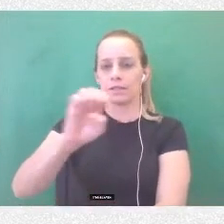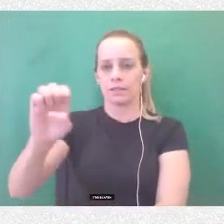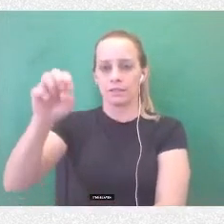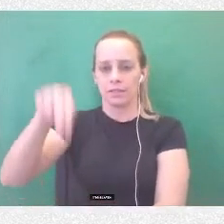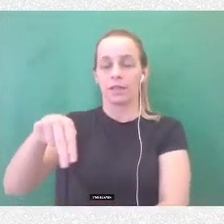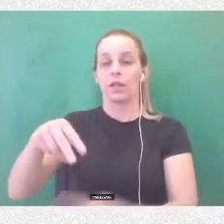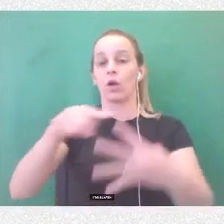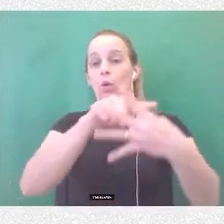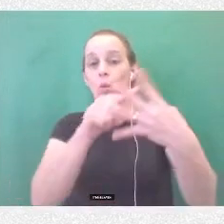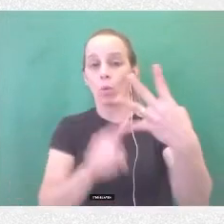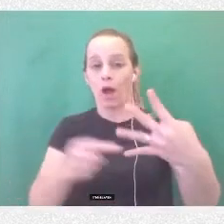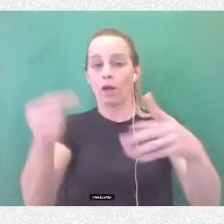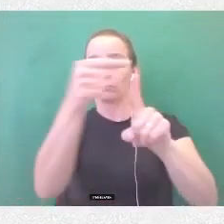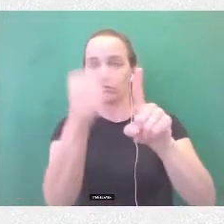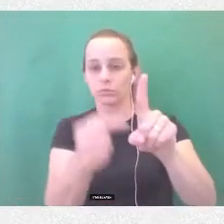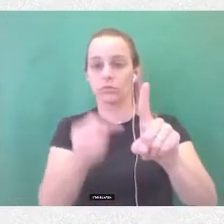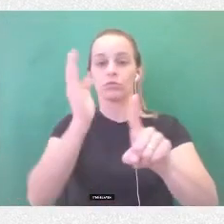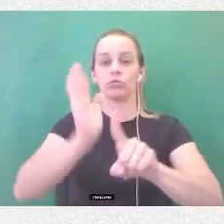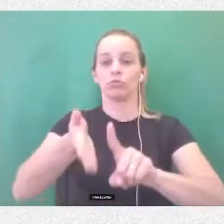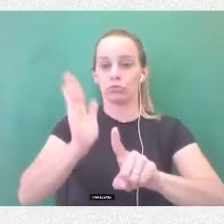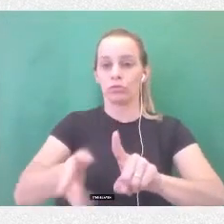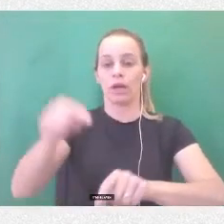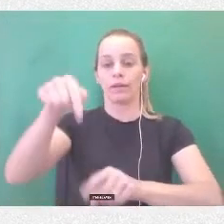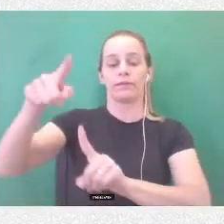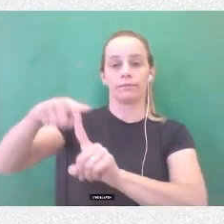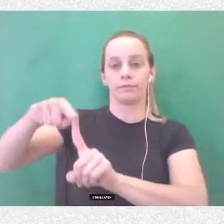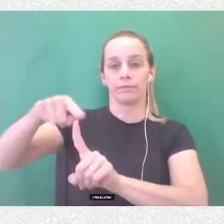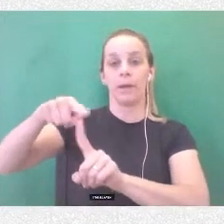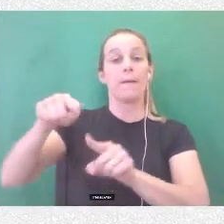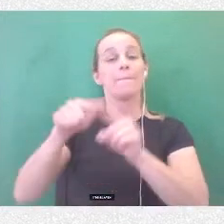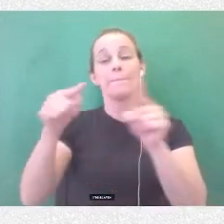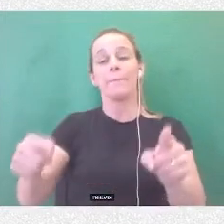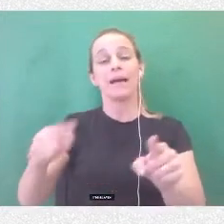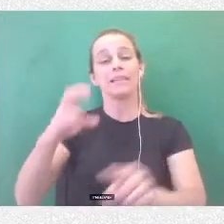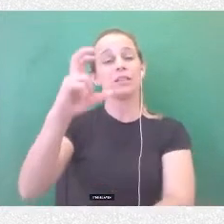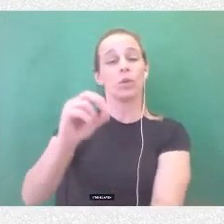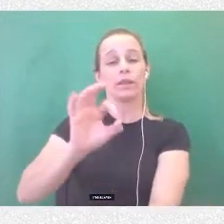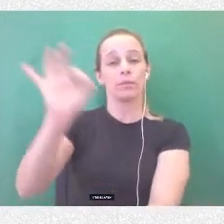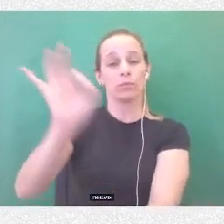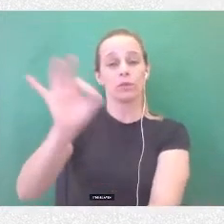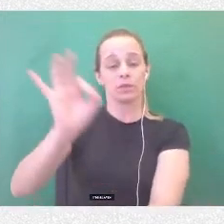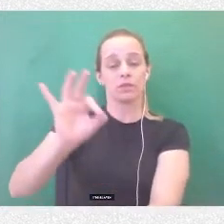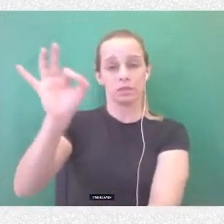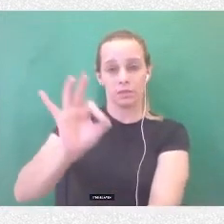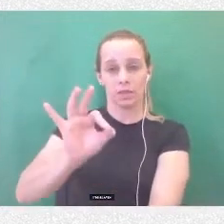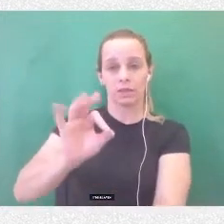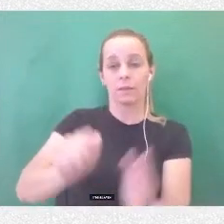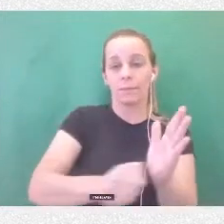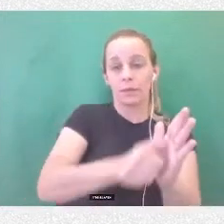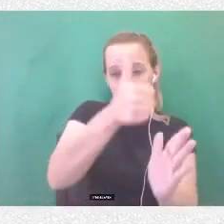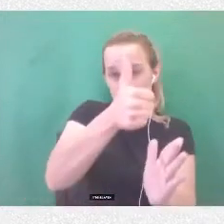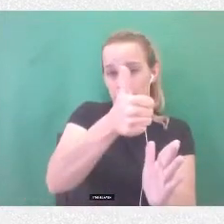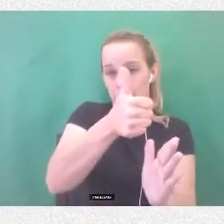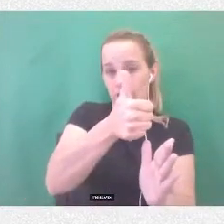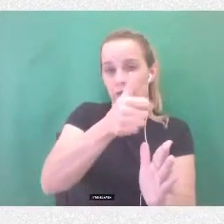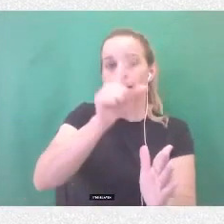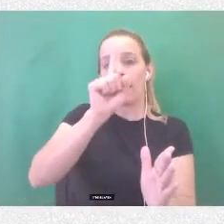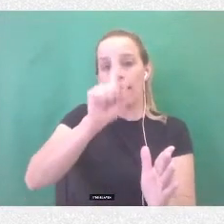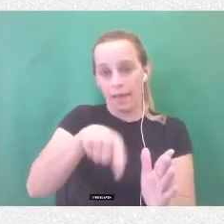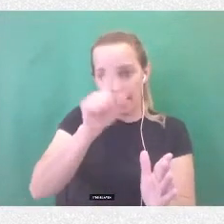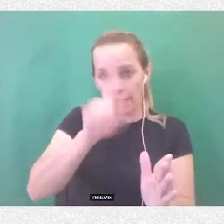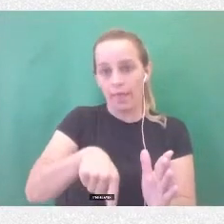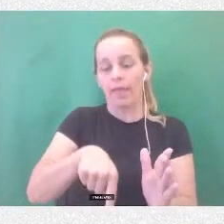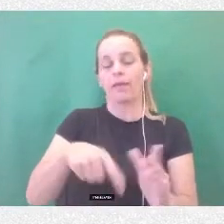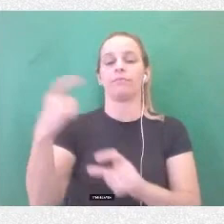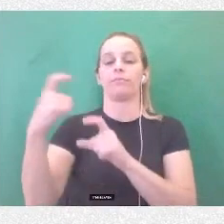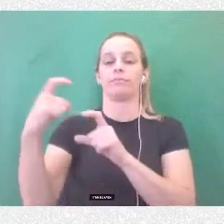vacina diferentes sendo aplicados aqui no município de Toledo, mas praticamente 50% dessas primeiras doses são da fabricante